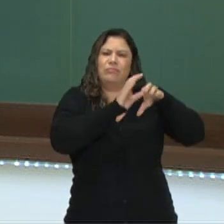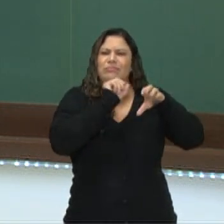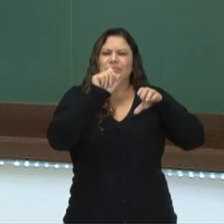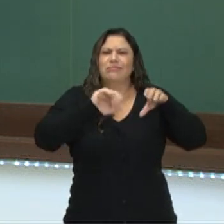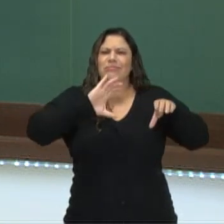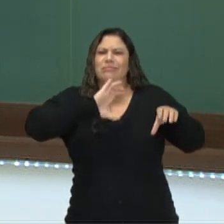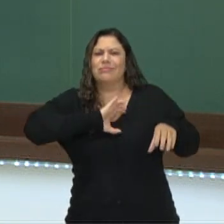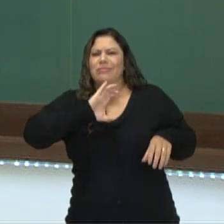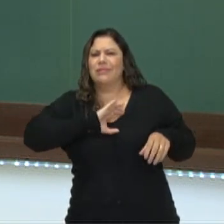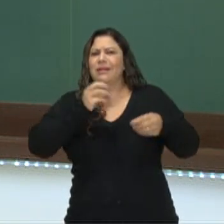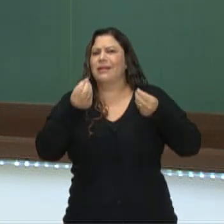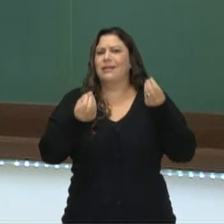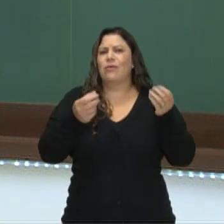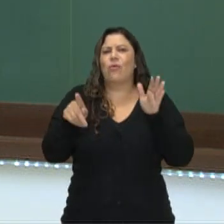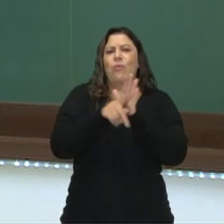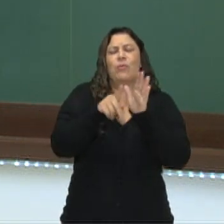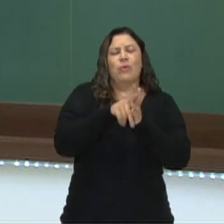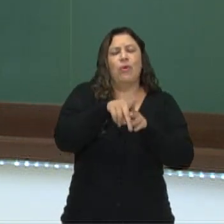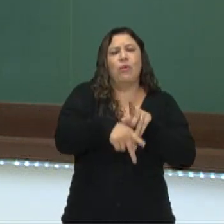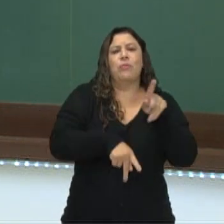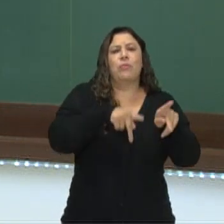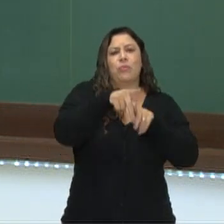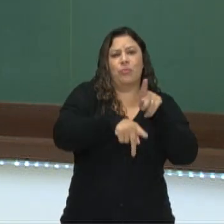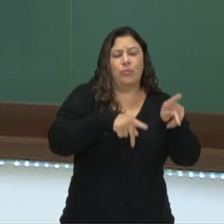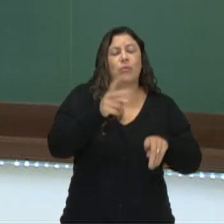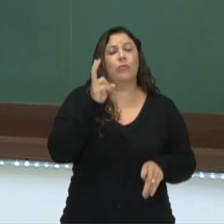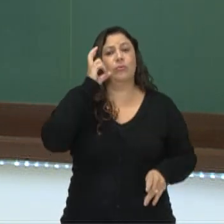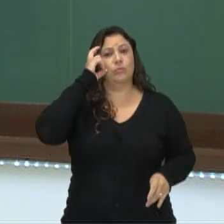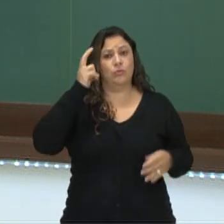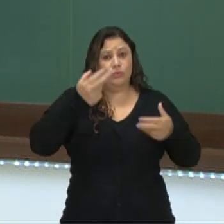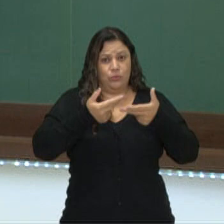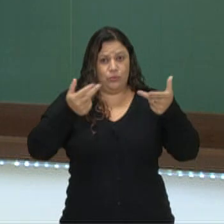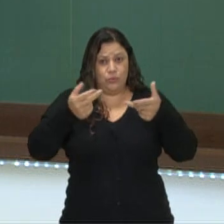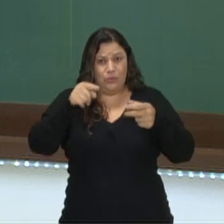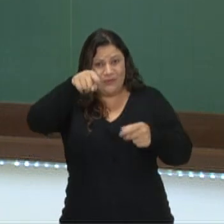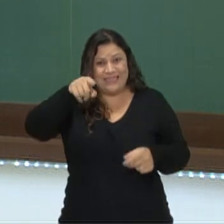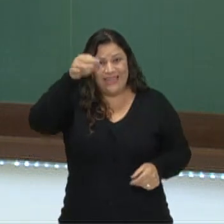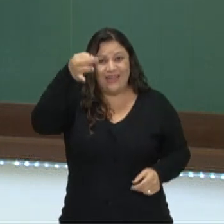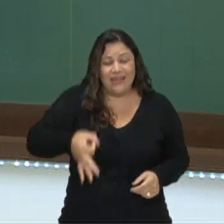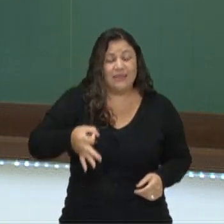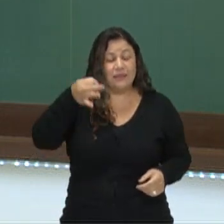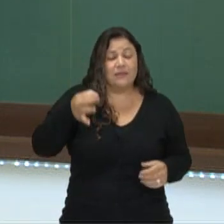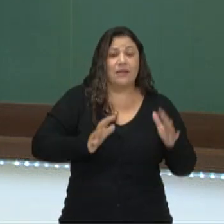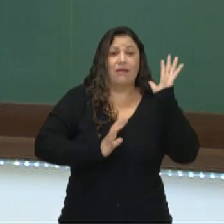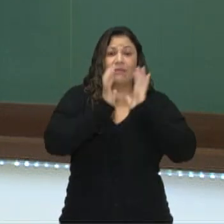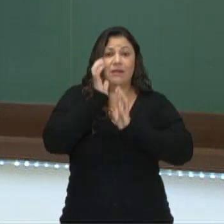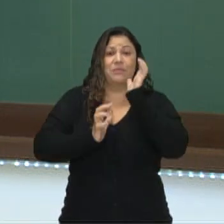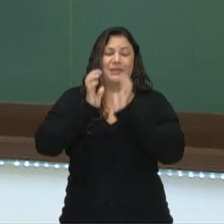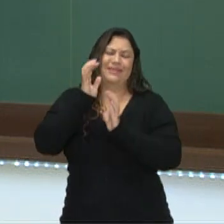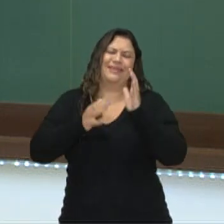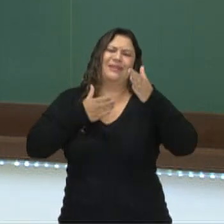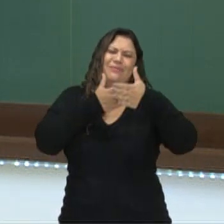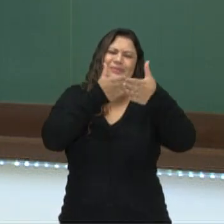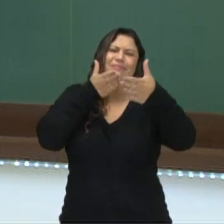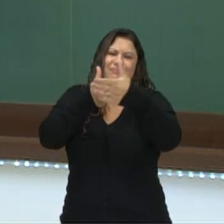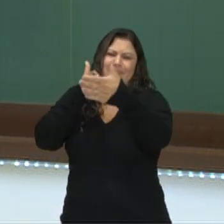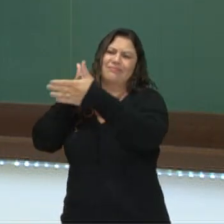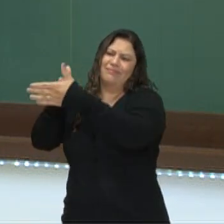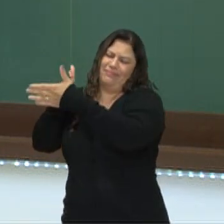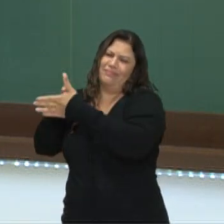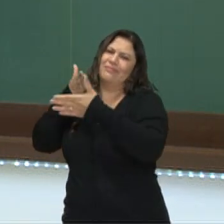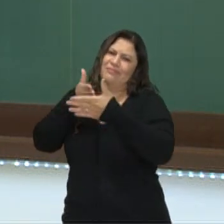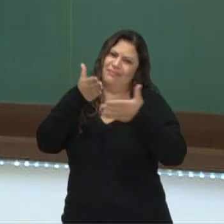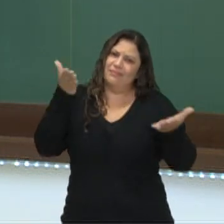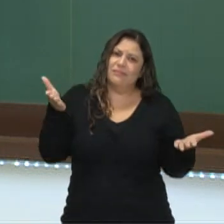canadenses ou os próprios inuits que tomaram conta, têm sua cultura? Você acha certo ficar brigando por causa de fronteira? Essa